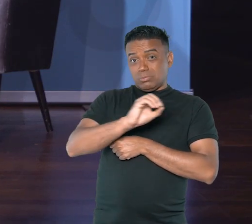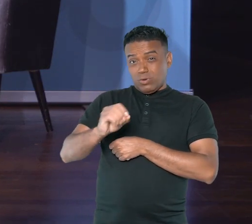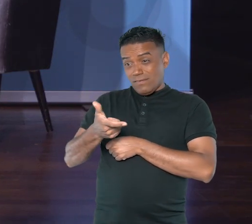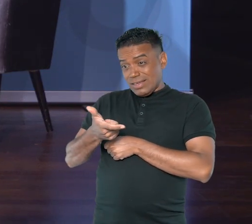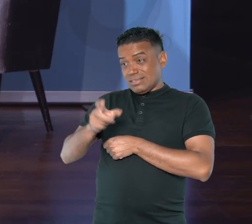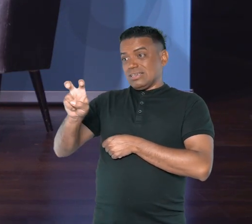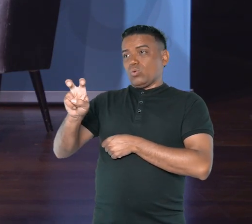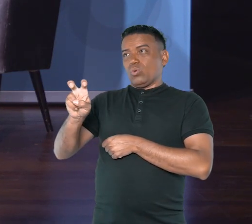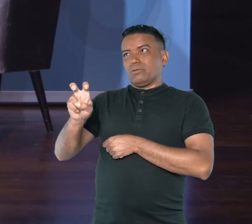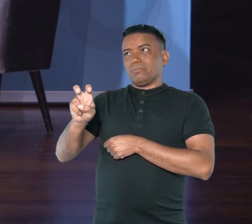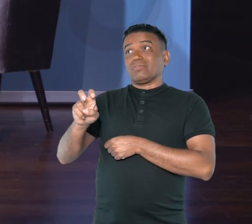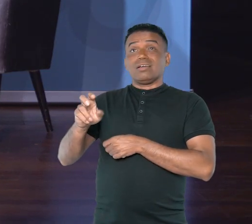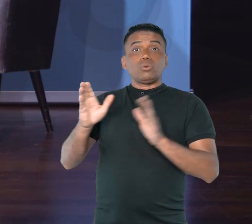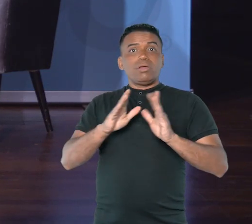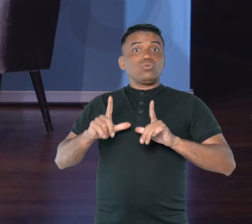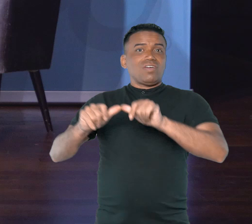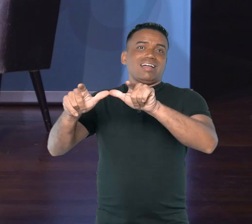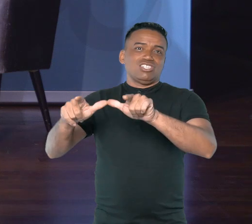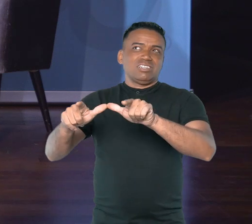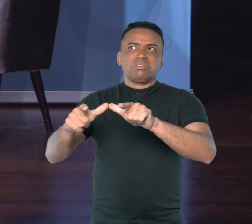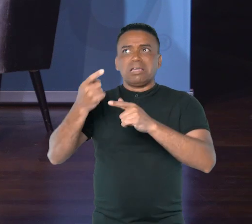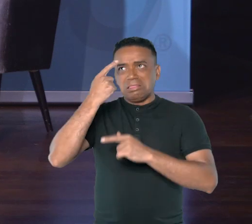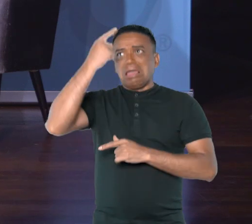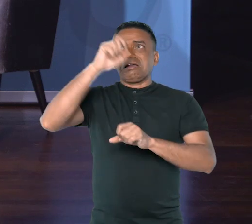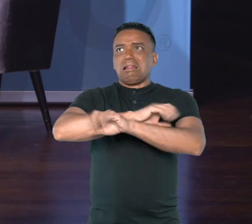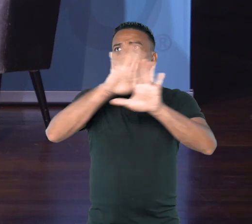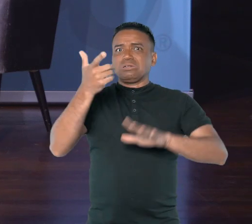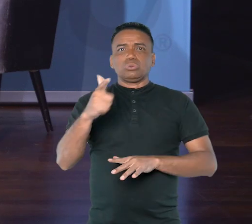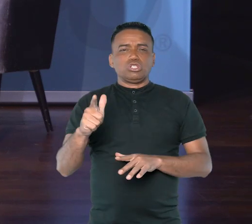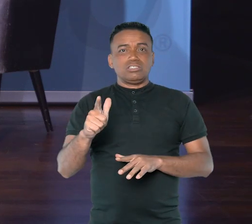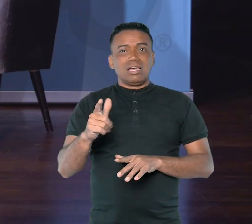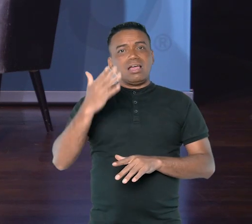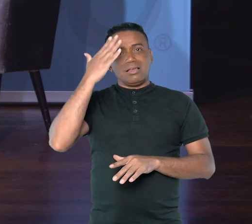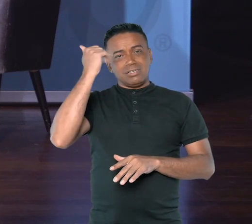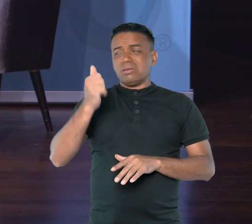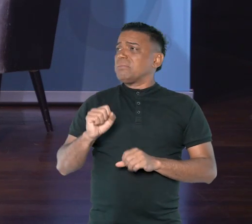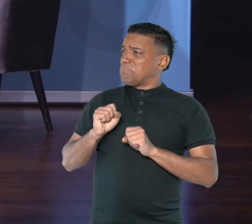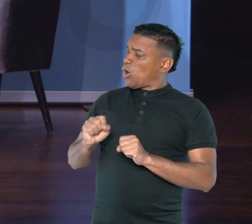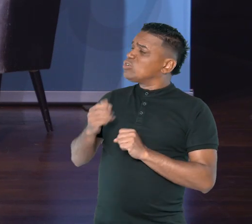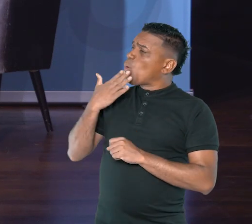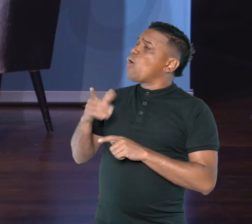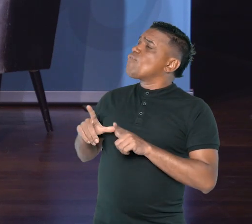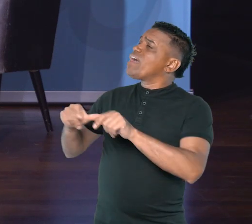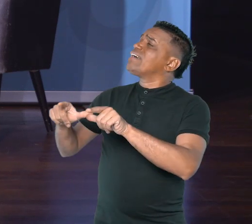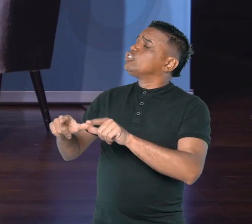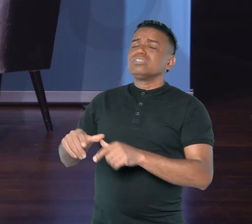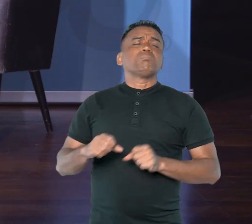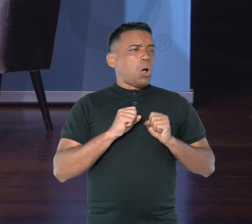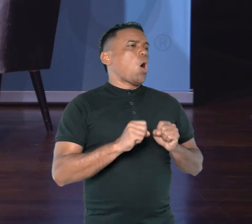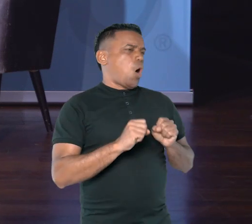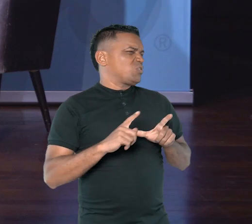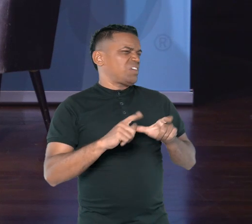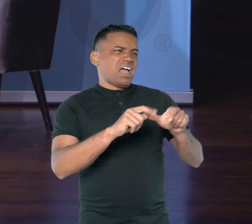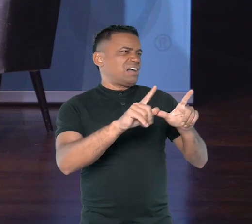naquele momento, assim, uma ideia muito clara do que seria o livro, eu sabia que alguma coisa... Pode falar qual viagem, né? Posso, não